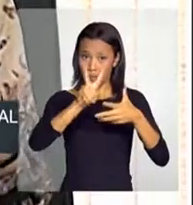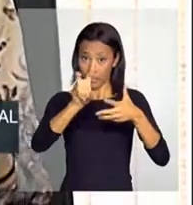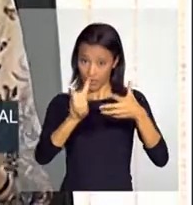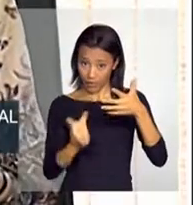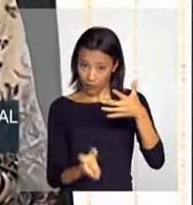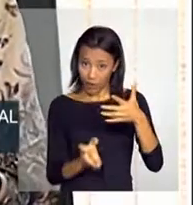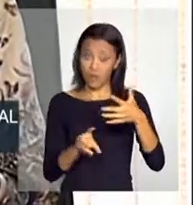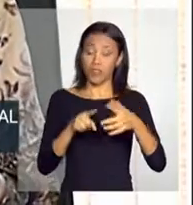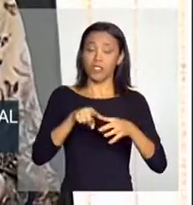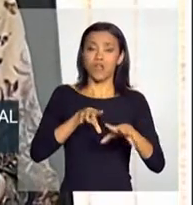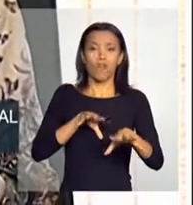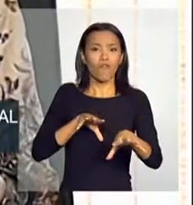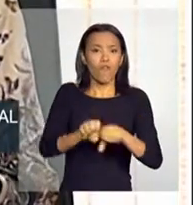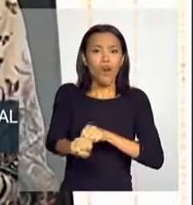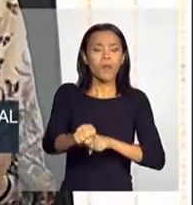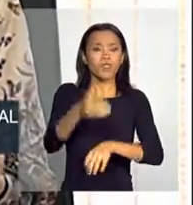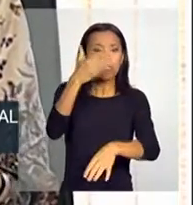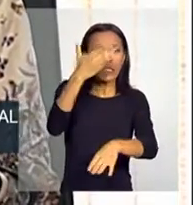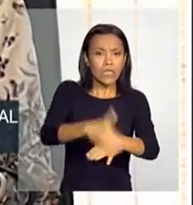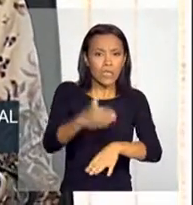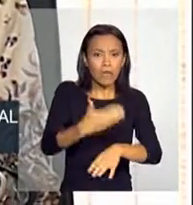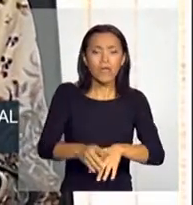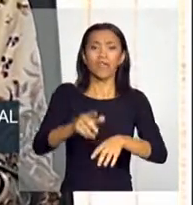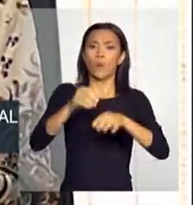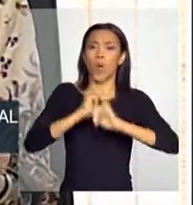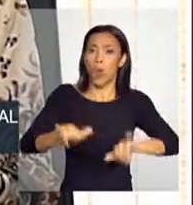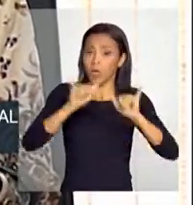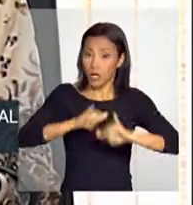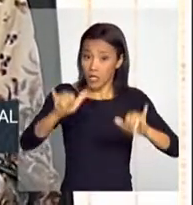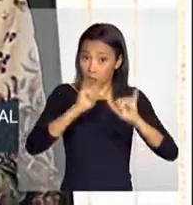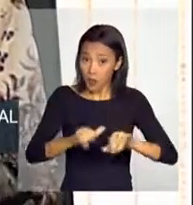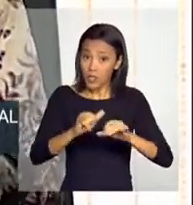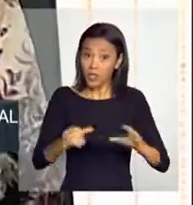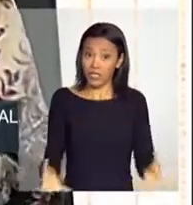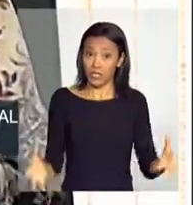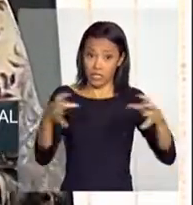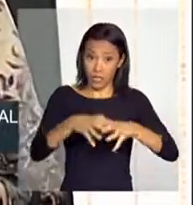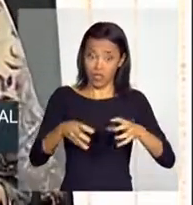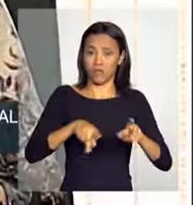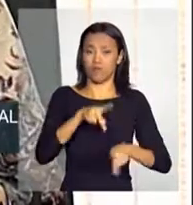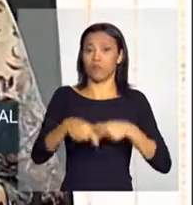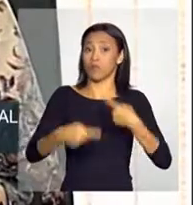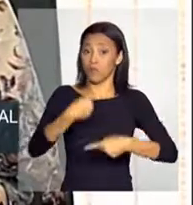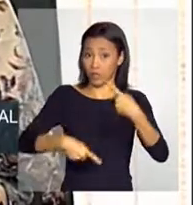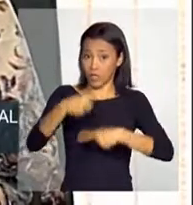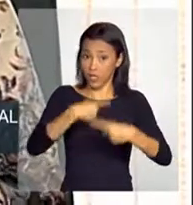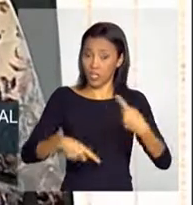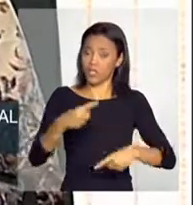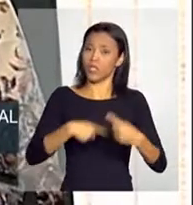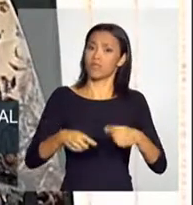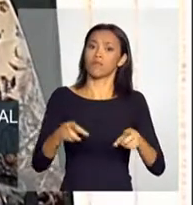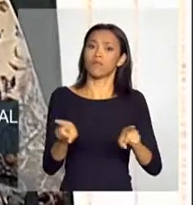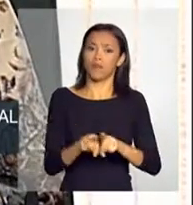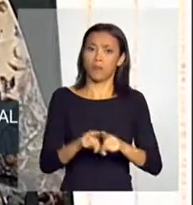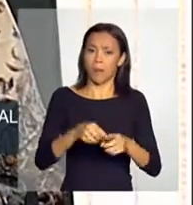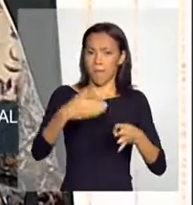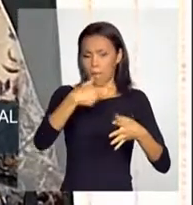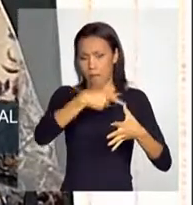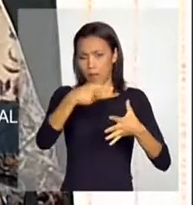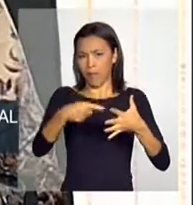de informações promoção de campanhas a integração das políticas públicas aperfeiçoamento do marco regulatório